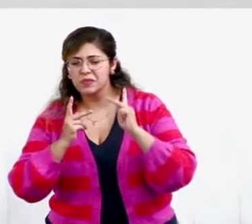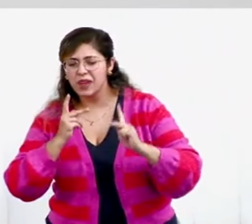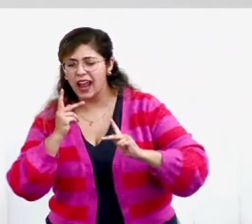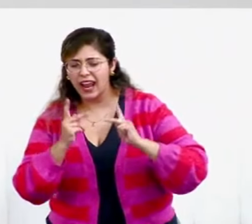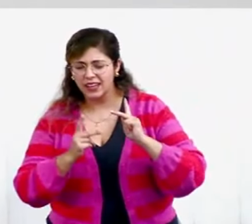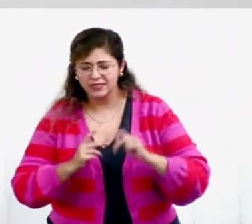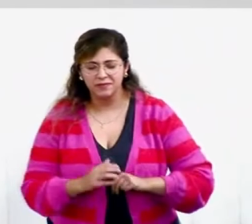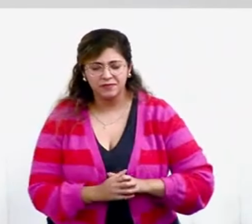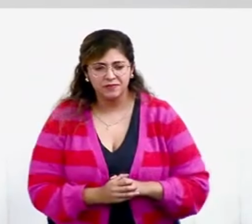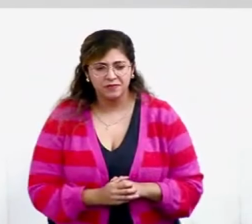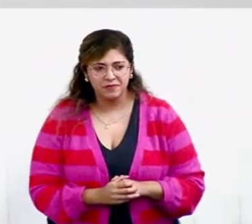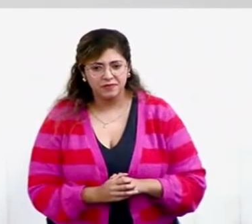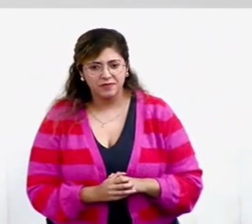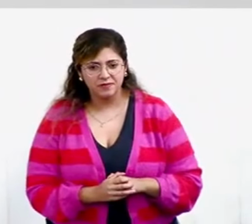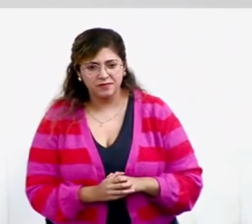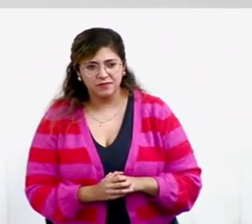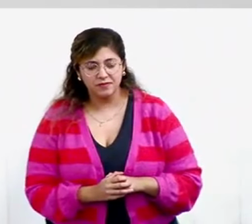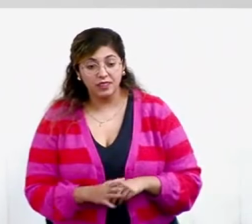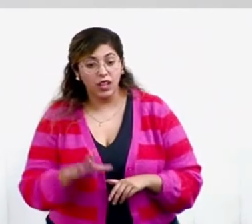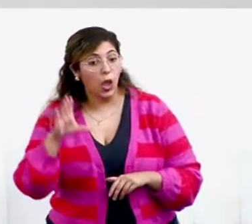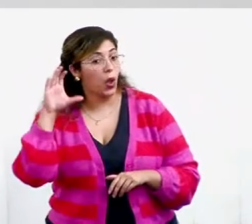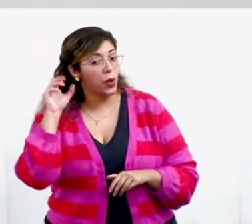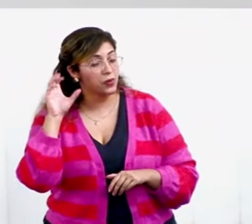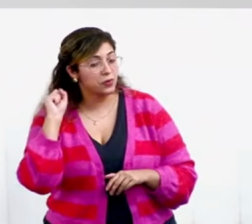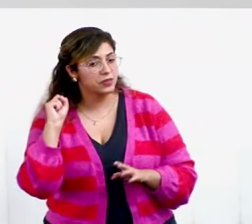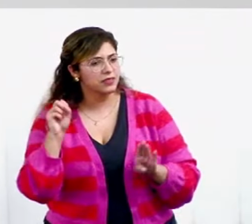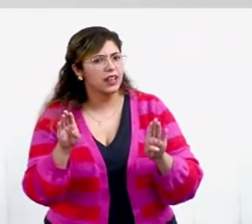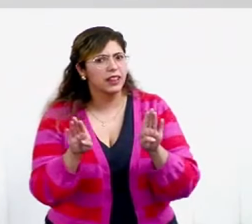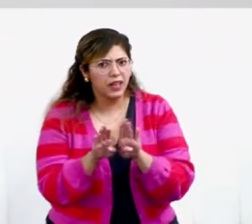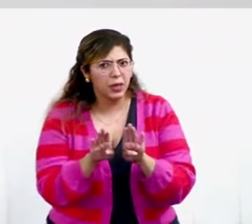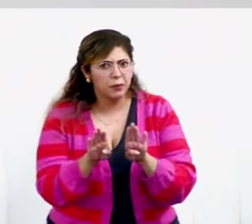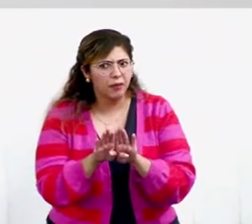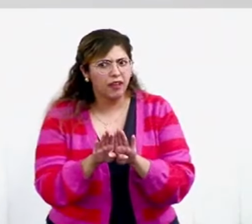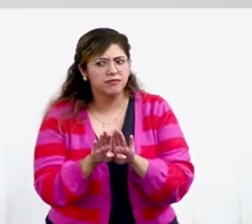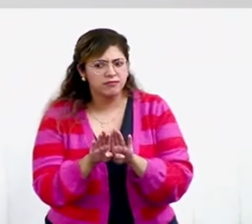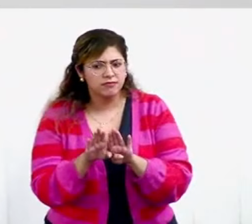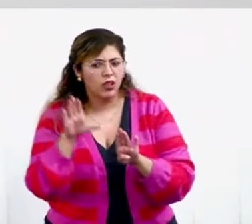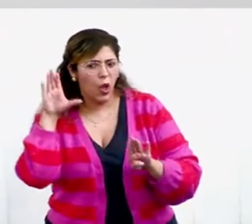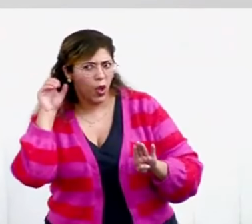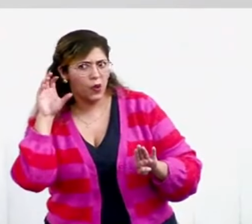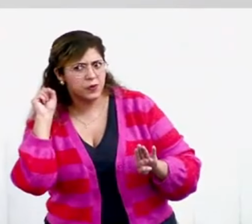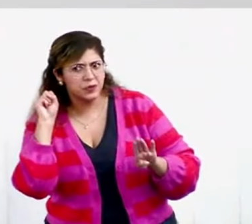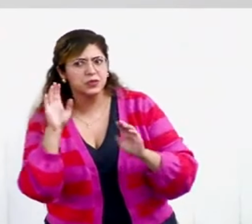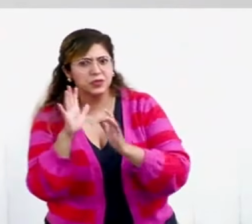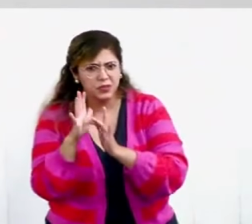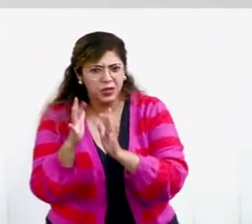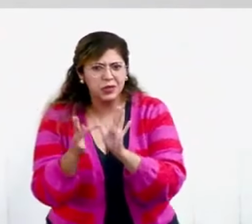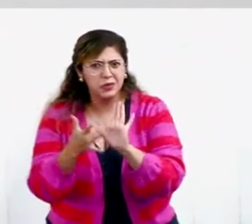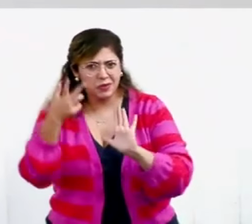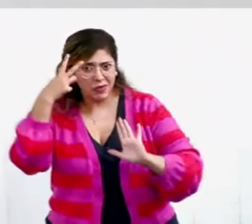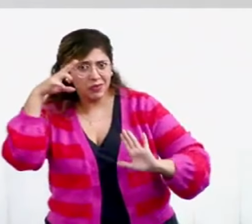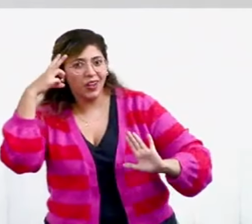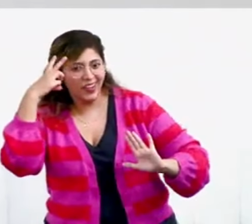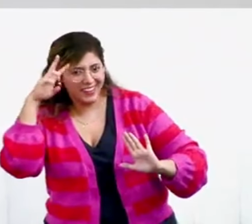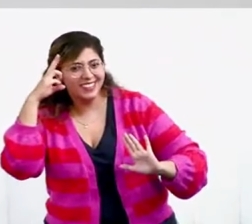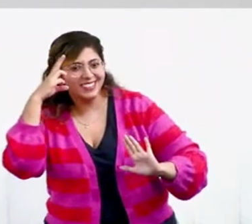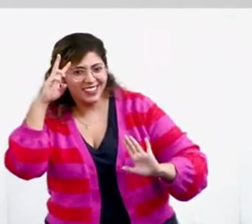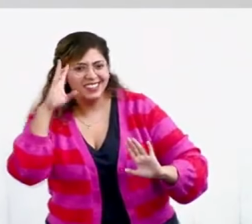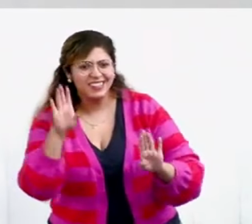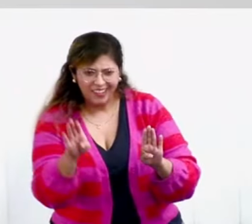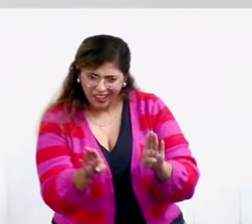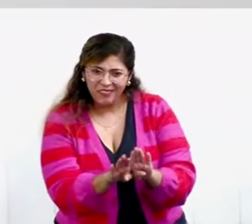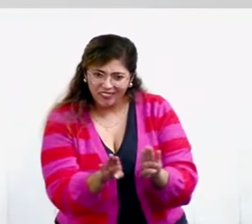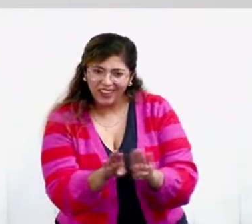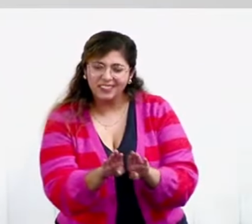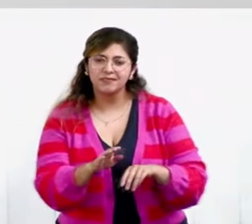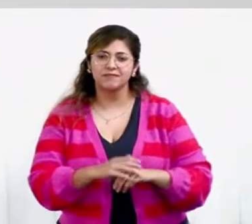eles ouviram também de Cristo. Ou seja, vocês aprenderam a Cristo e